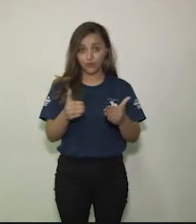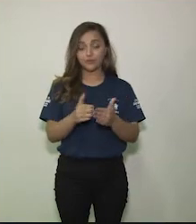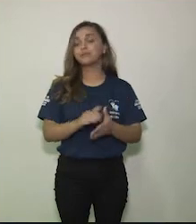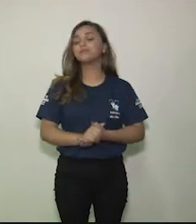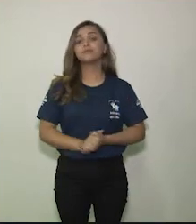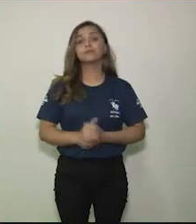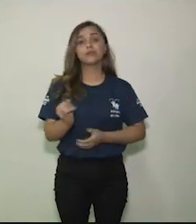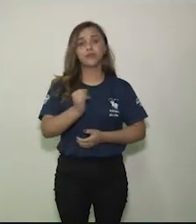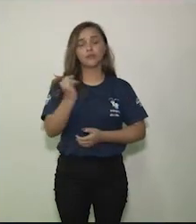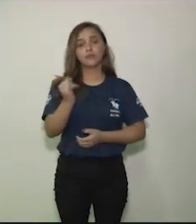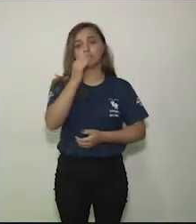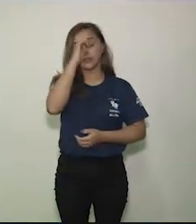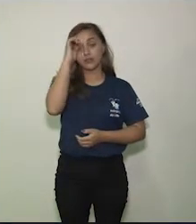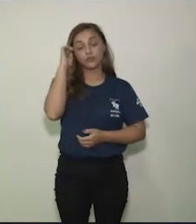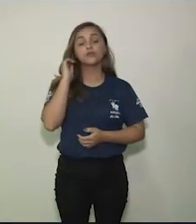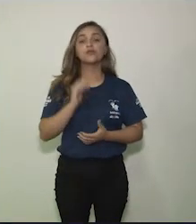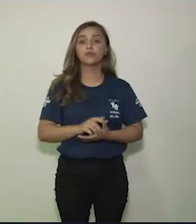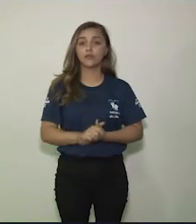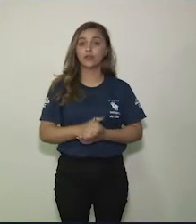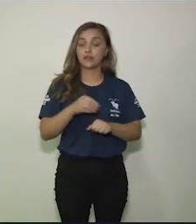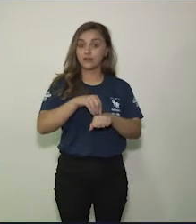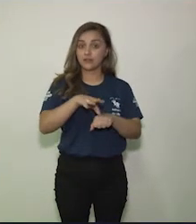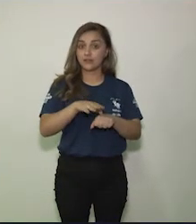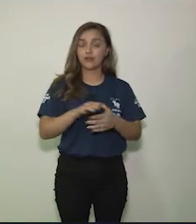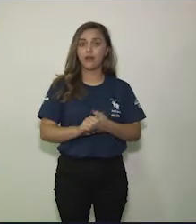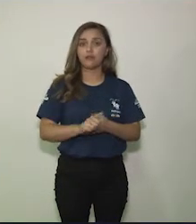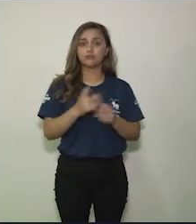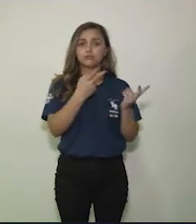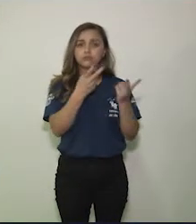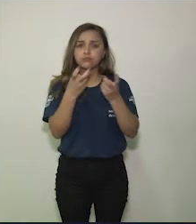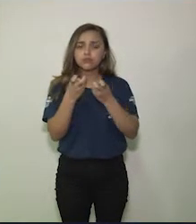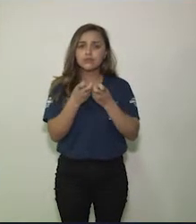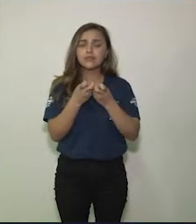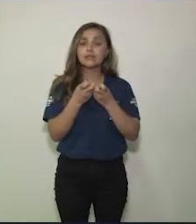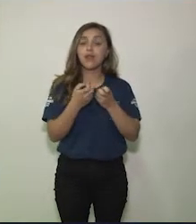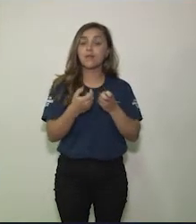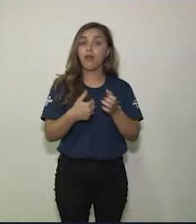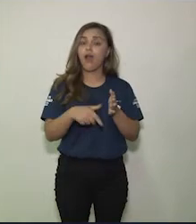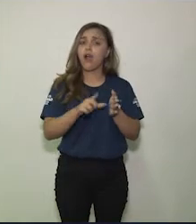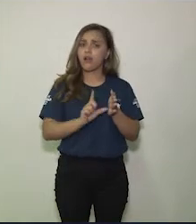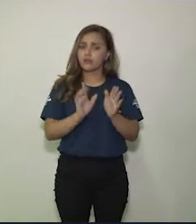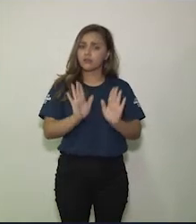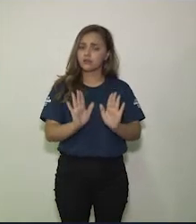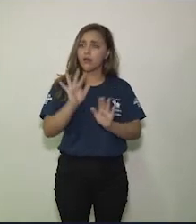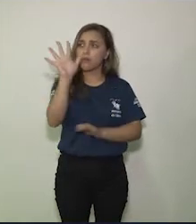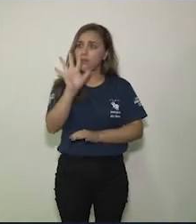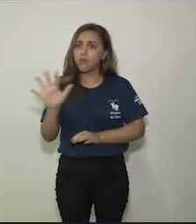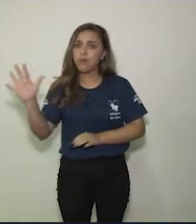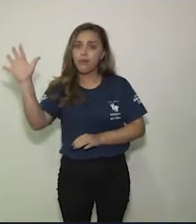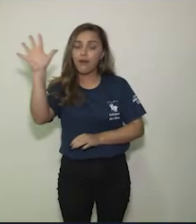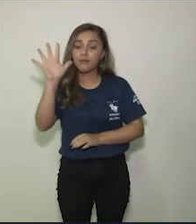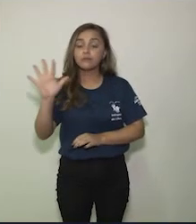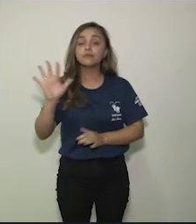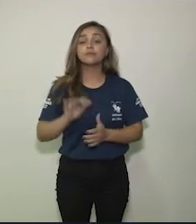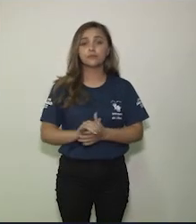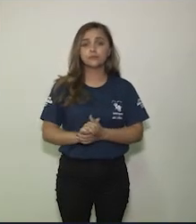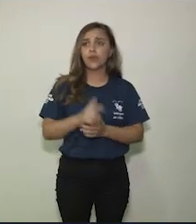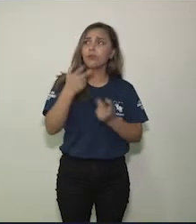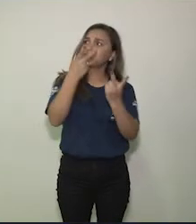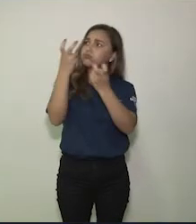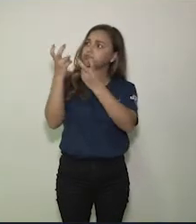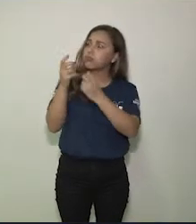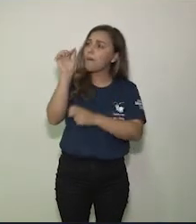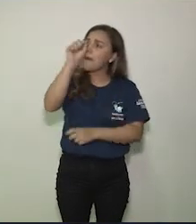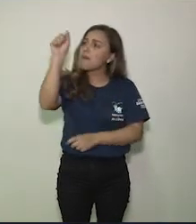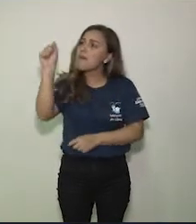muito importante a gente citar que quando a gente observa, é o anterior, por favor, é o mapa. Quando a gente observa